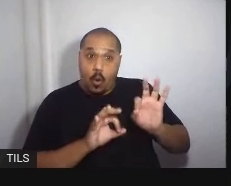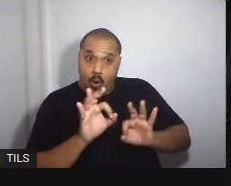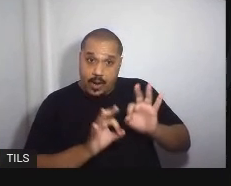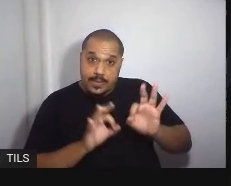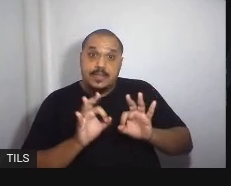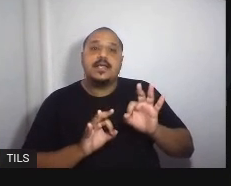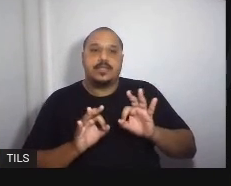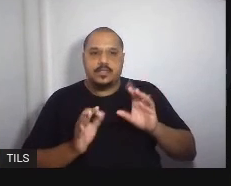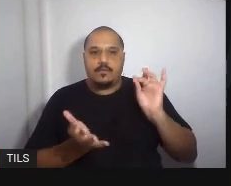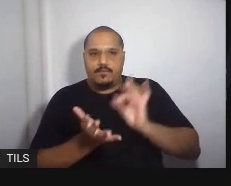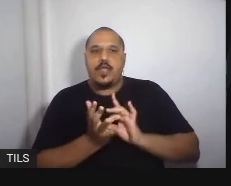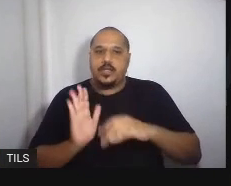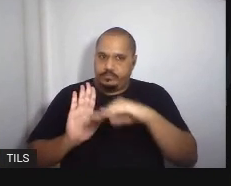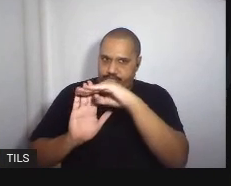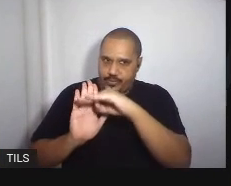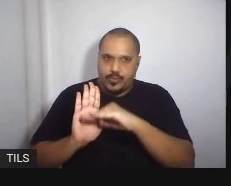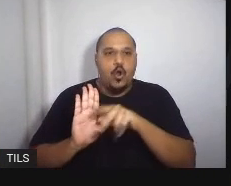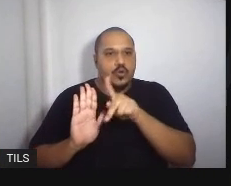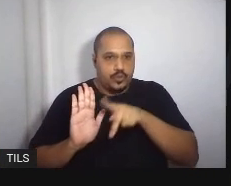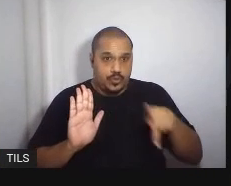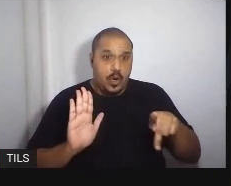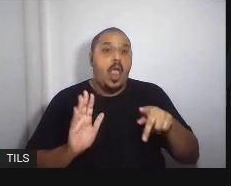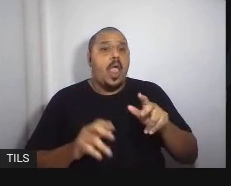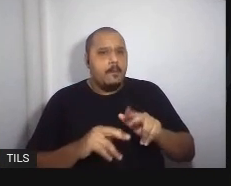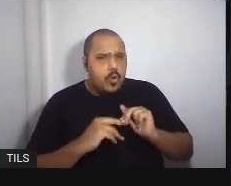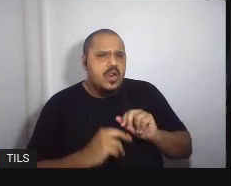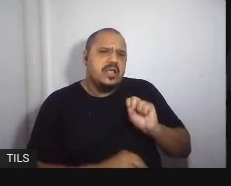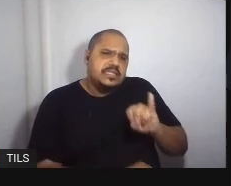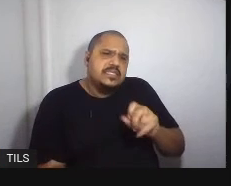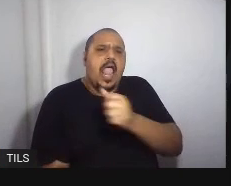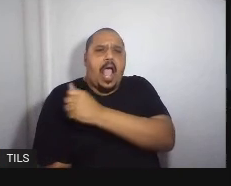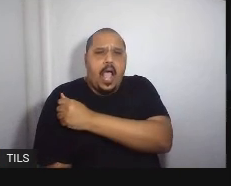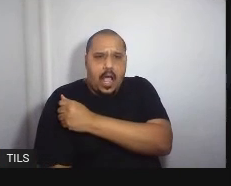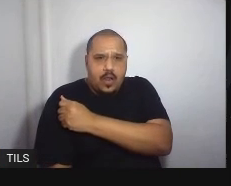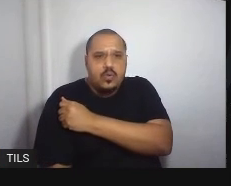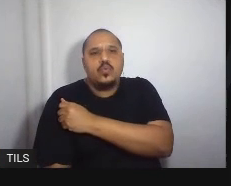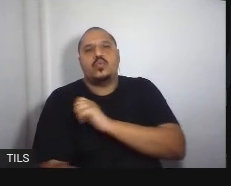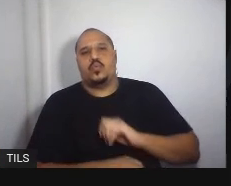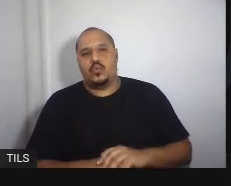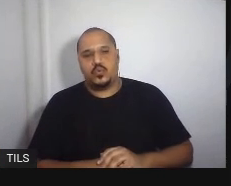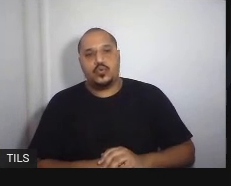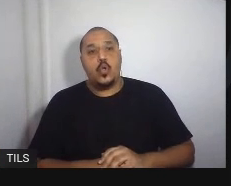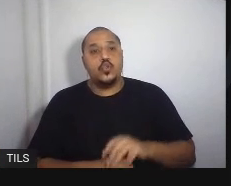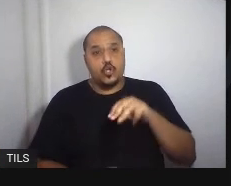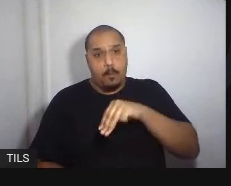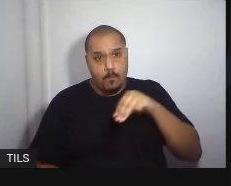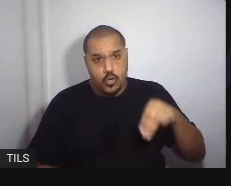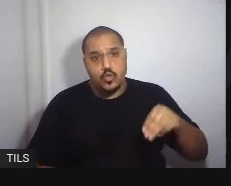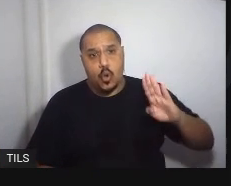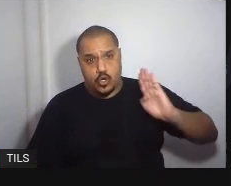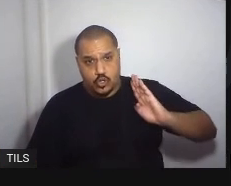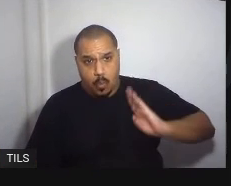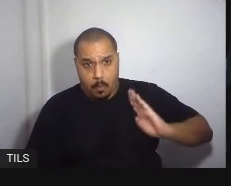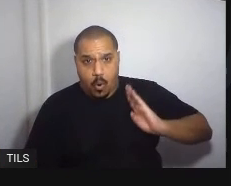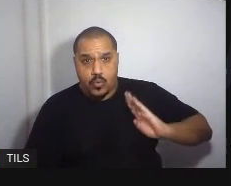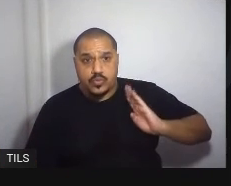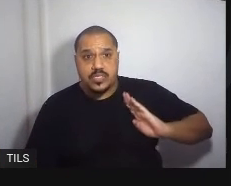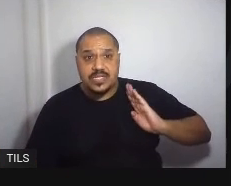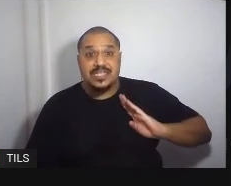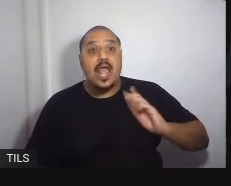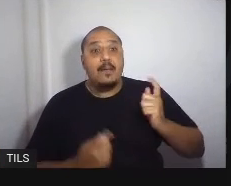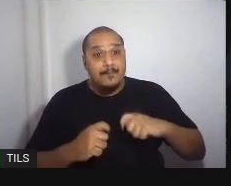quanto os monitores bolsistas, quanto os orientadores, quanto os membros de banca, eles devem estar lotados na sala como